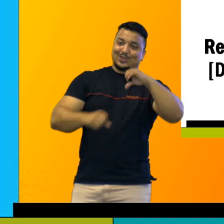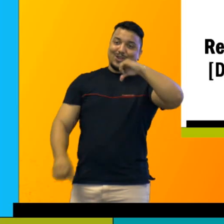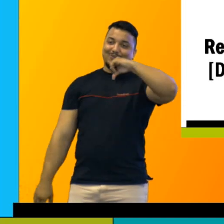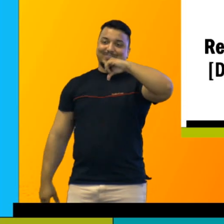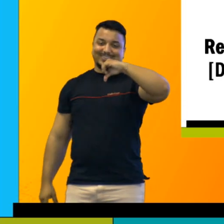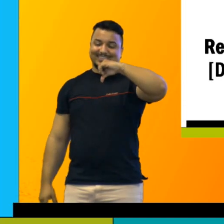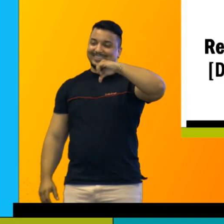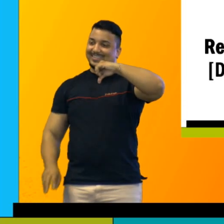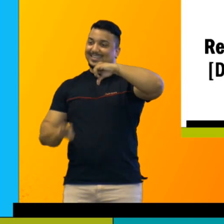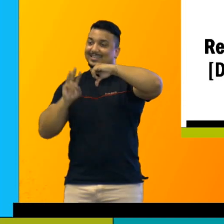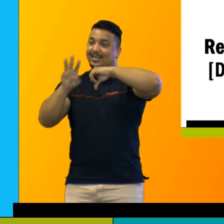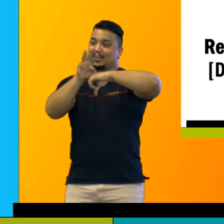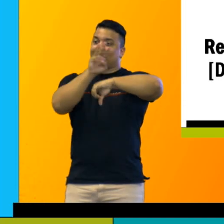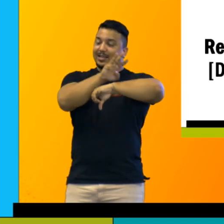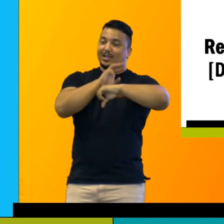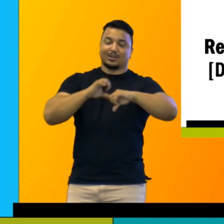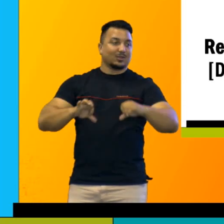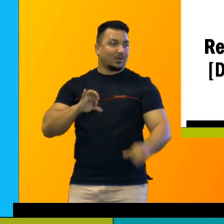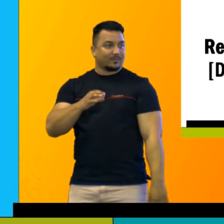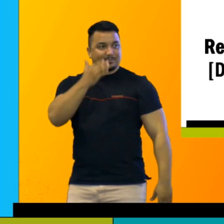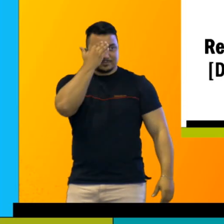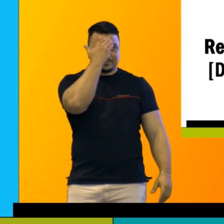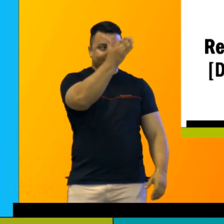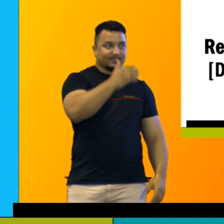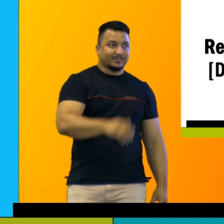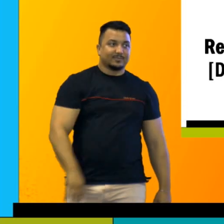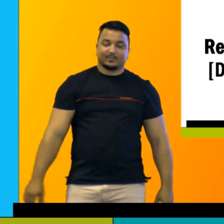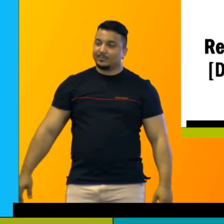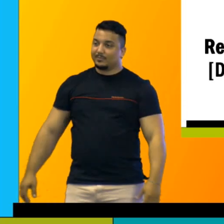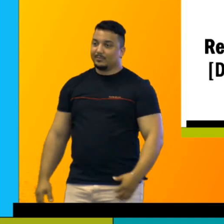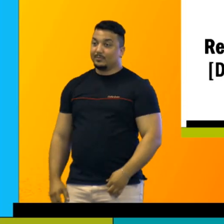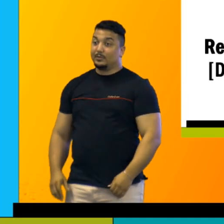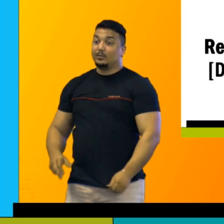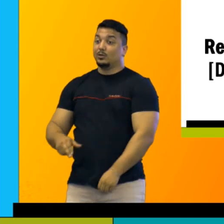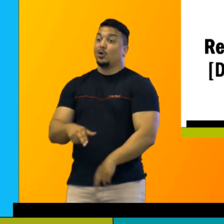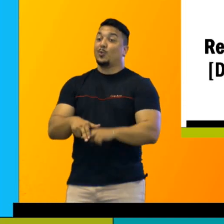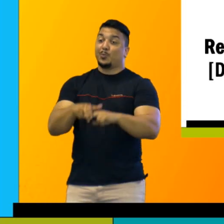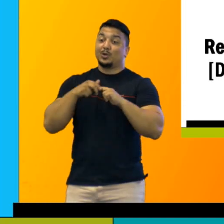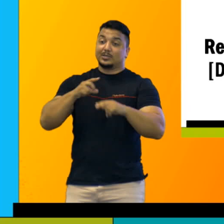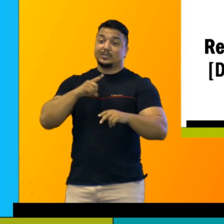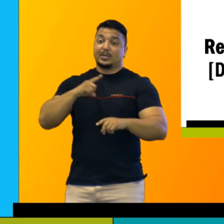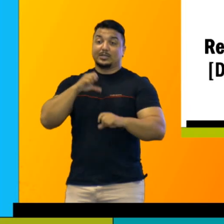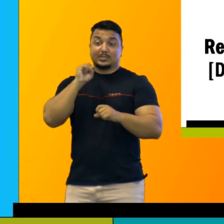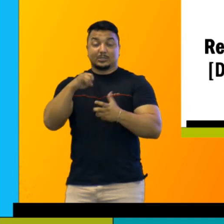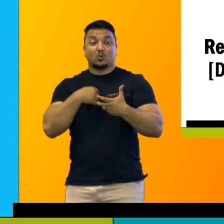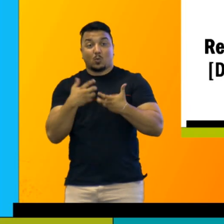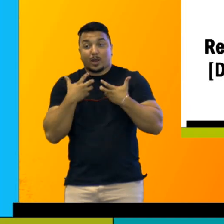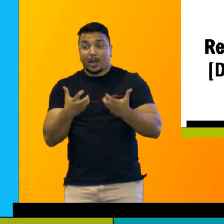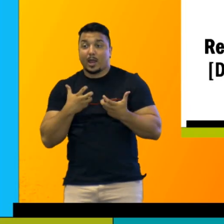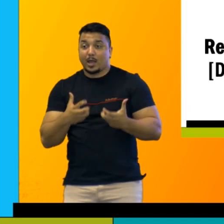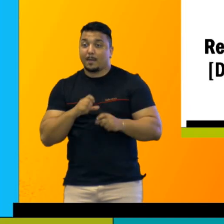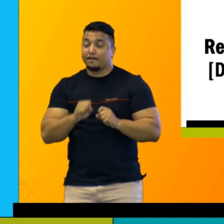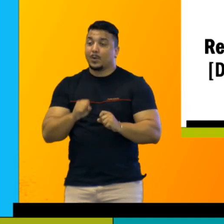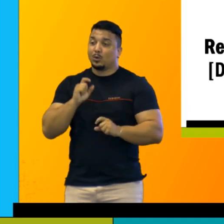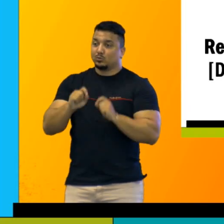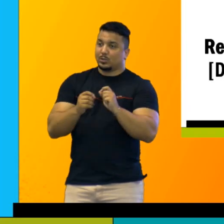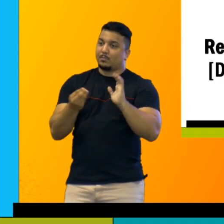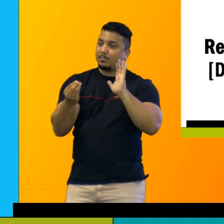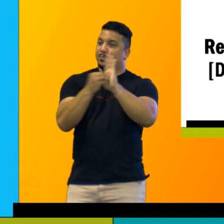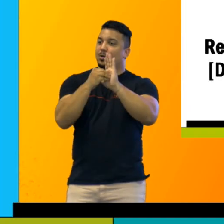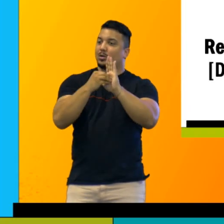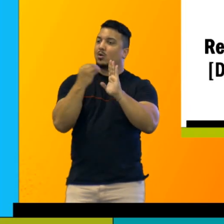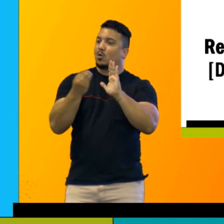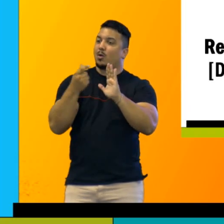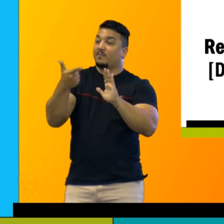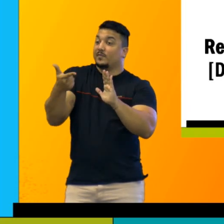3, 3, 3, é 9, obrigado, 9 zeros. Então eu poderia, se eu quisesse, escrever assim, ó,